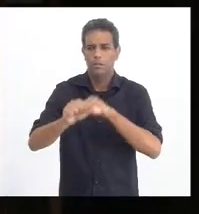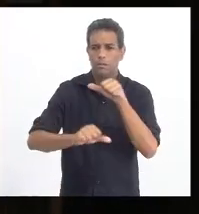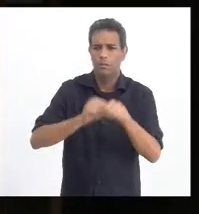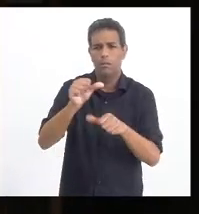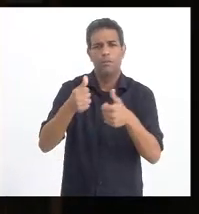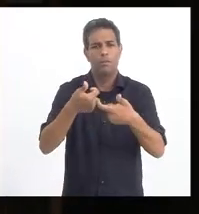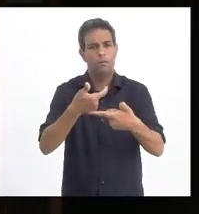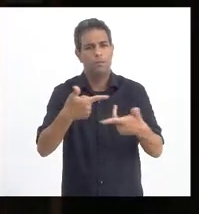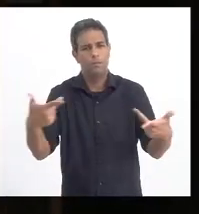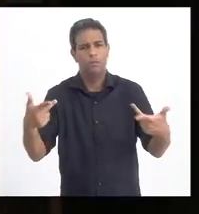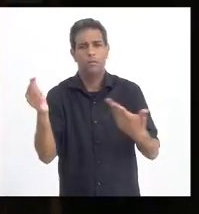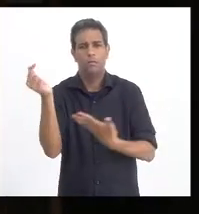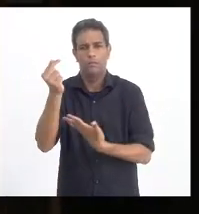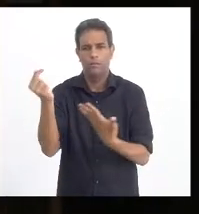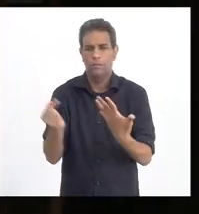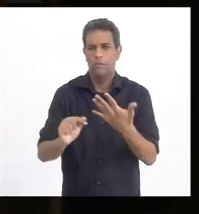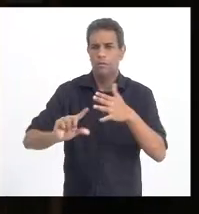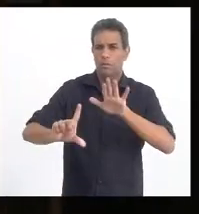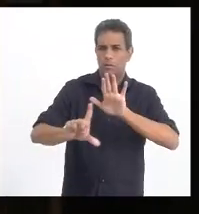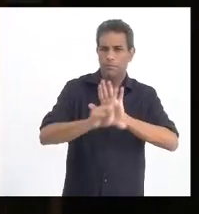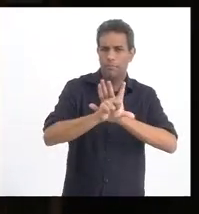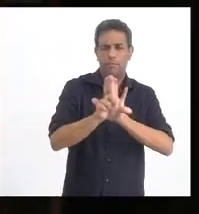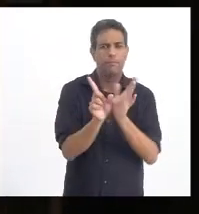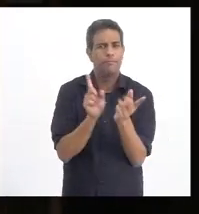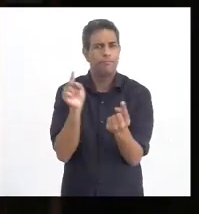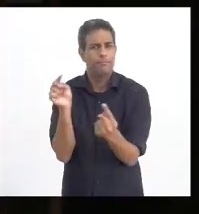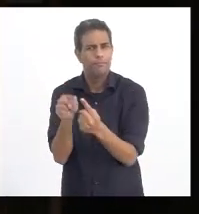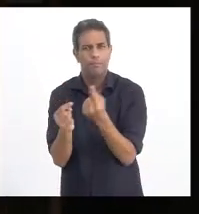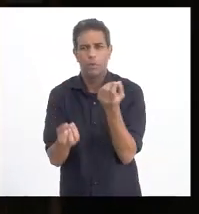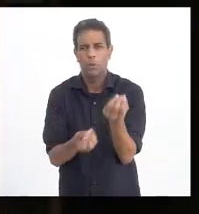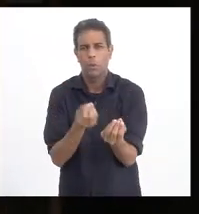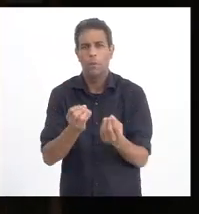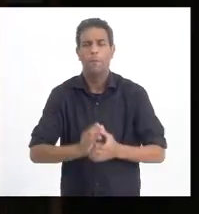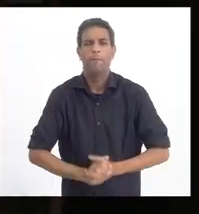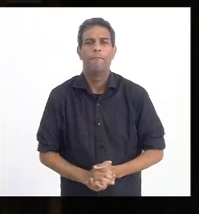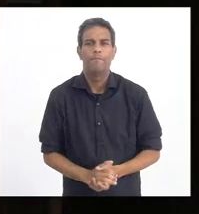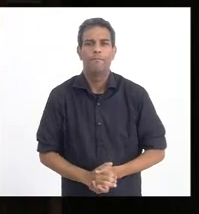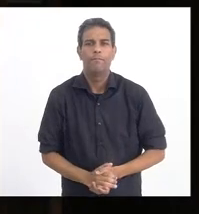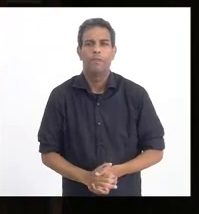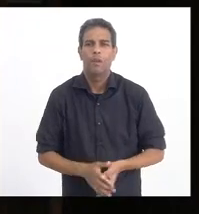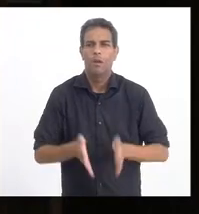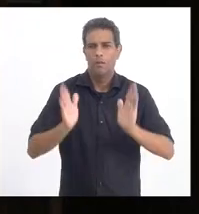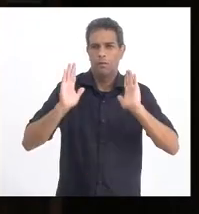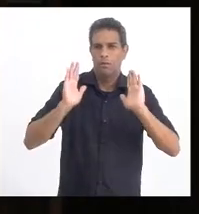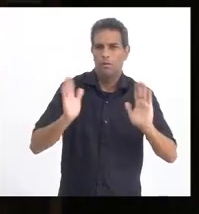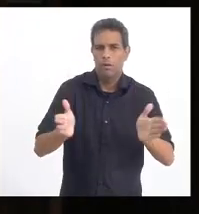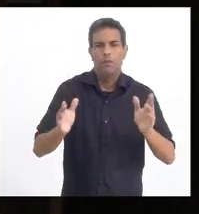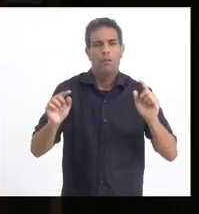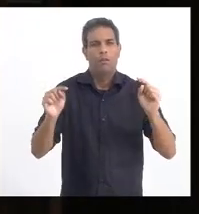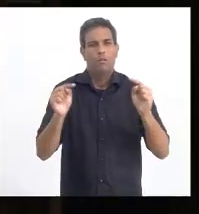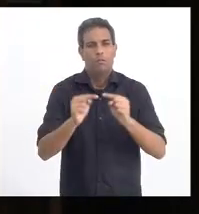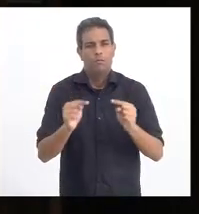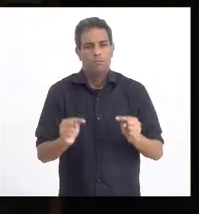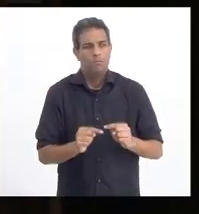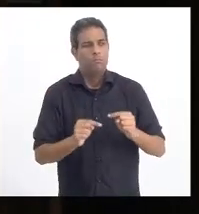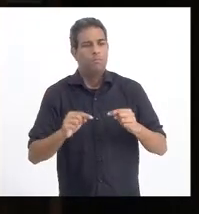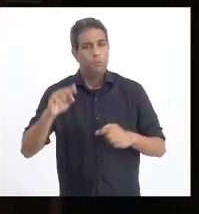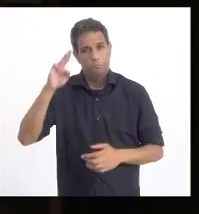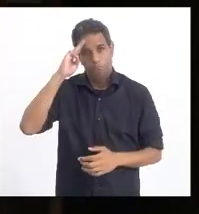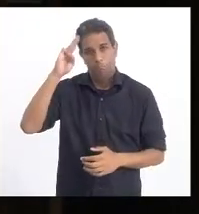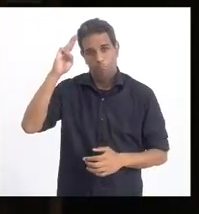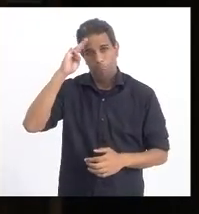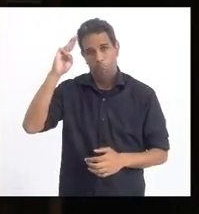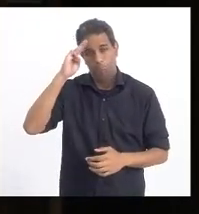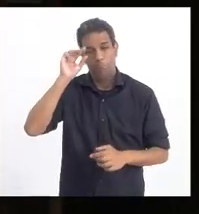a a ementa da lei é porque é como havia mencionado é nós somos Militar do estado